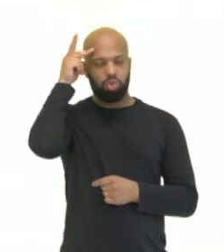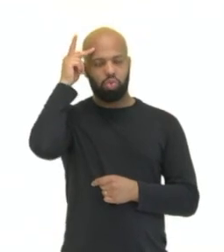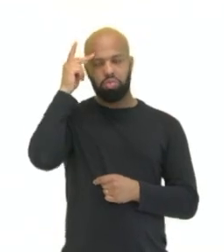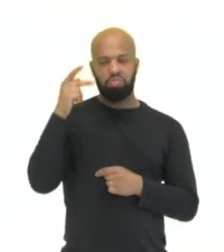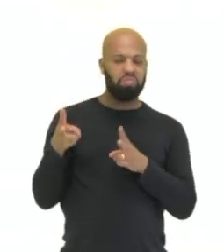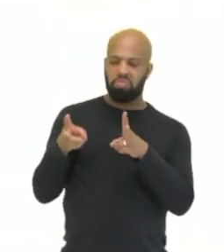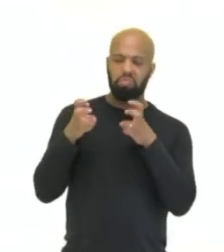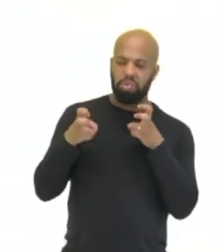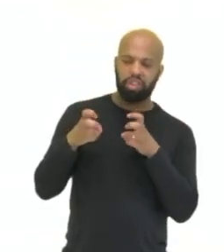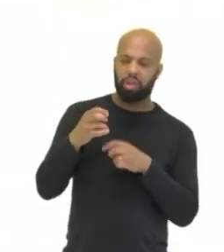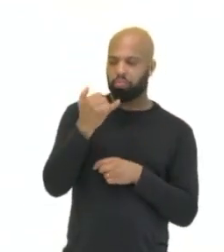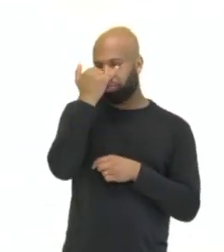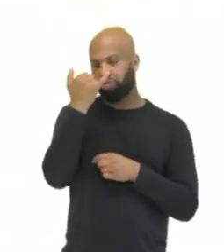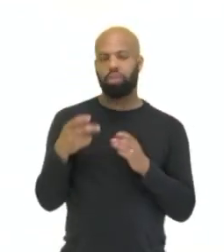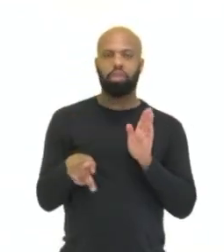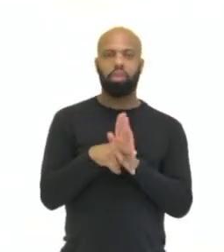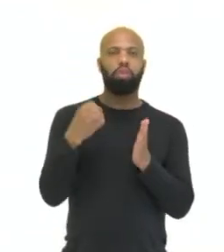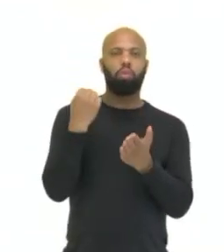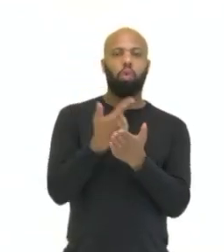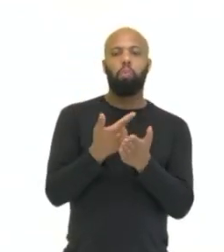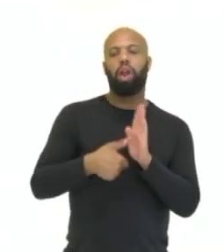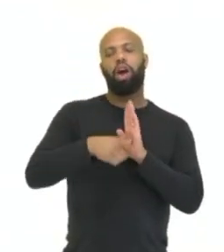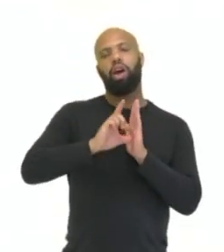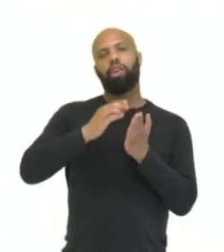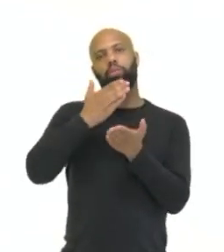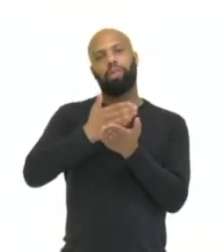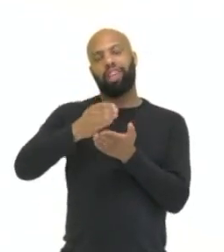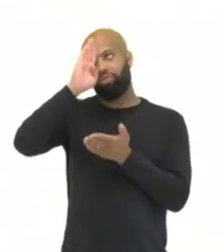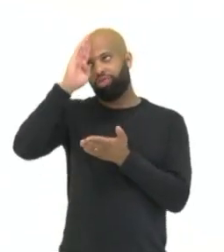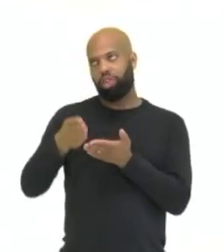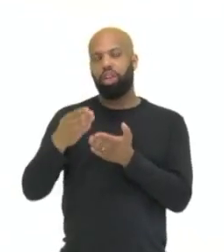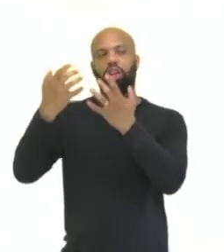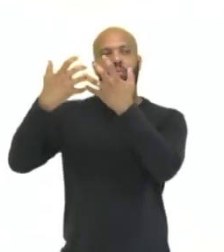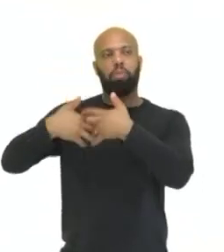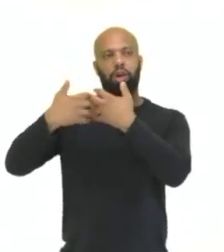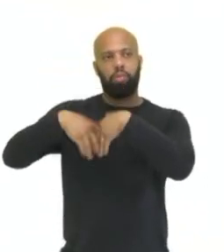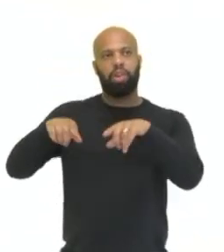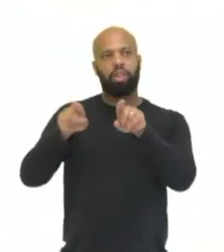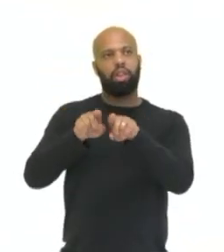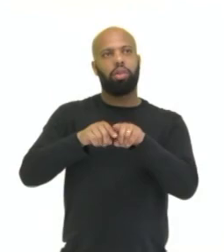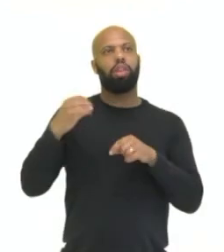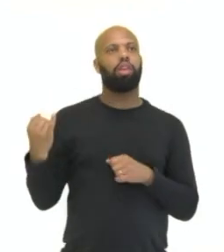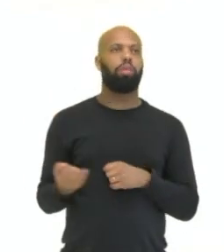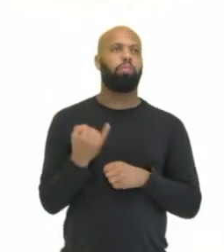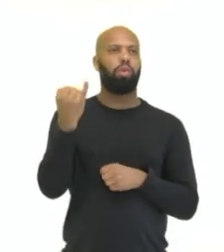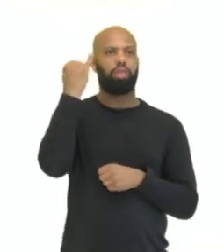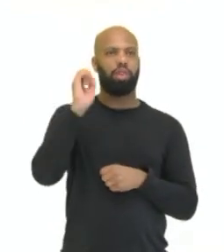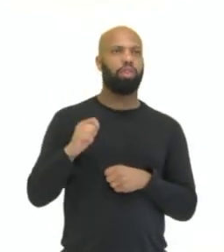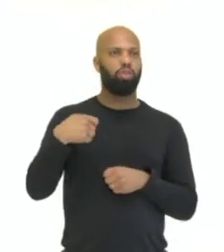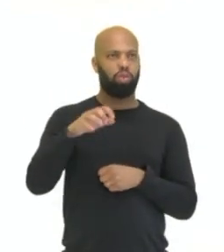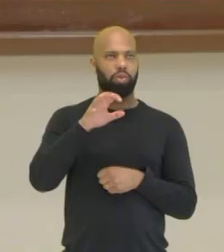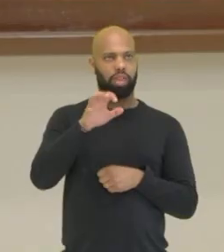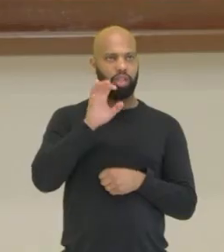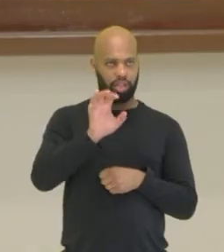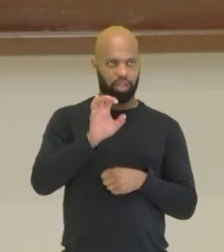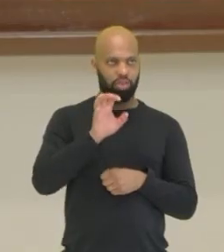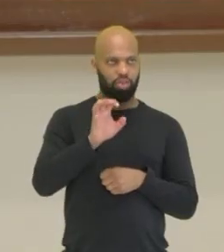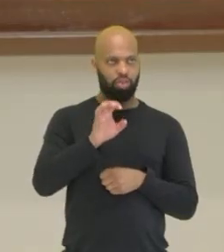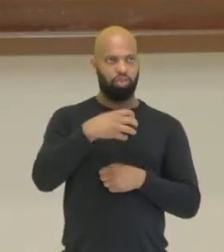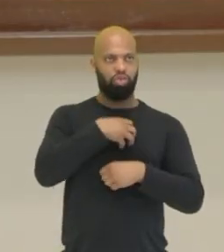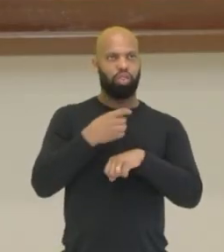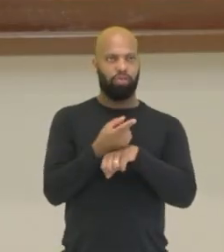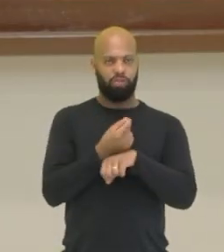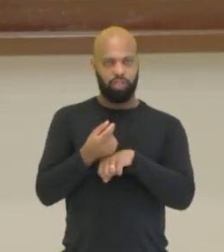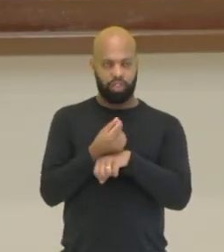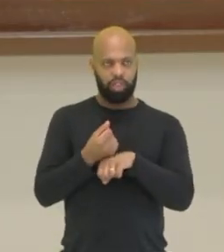impacto de uma compra no orçamento antes de parcelar. Então fica uma reflexão bem importante aí a respeito da nossa formação